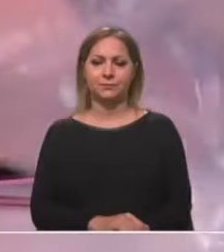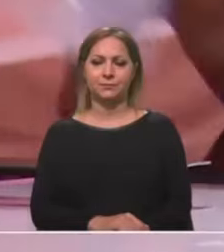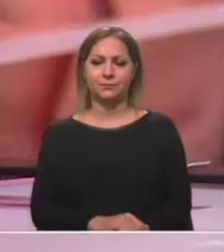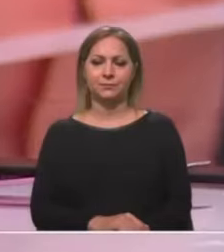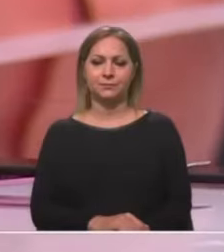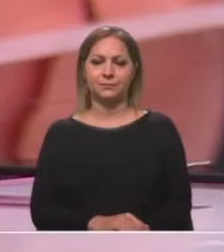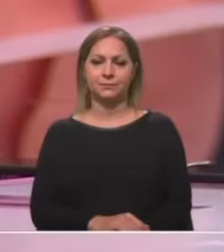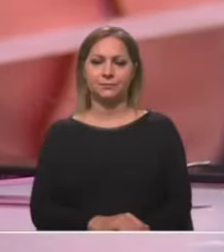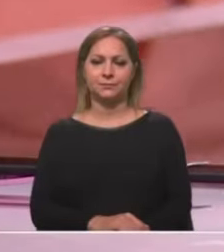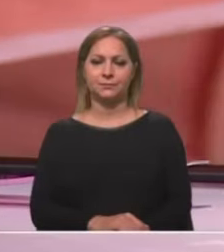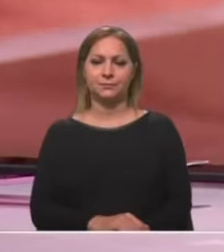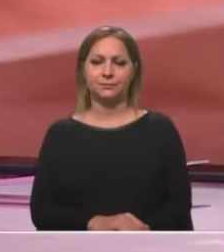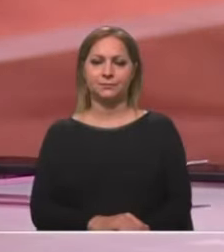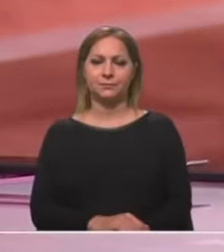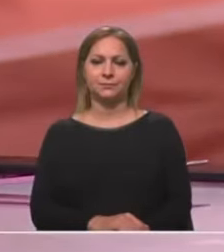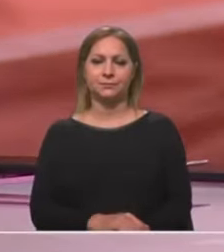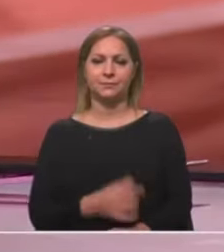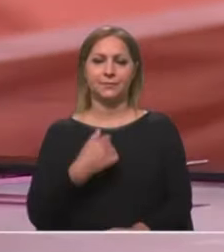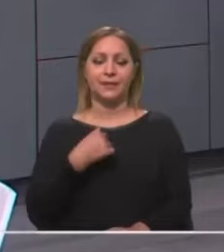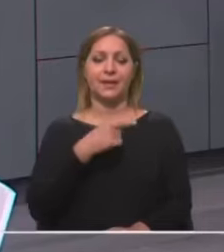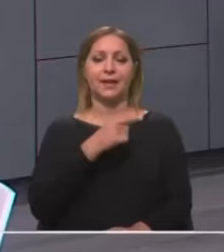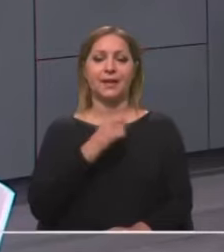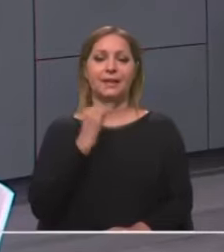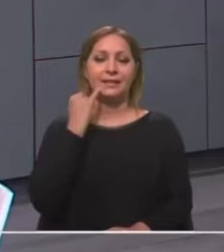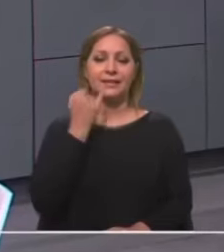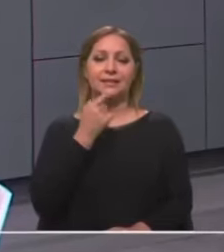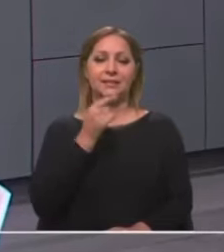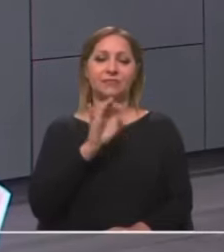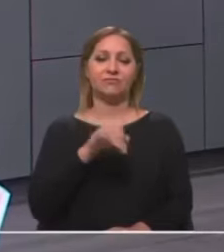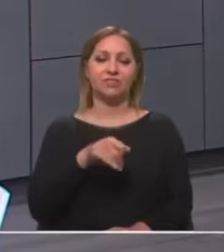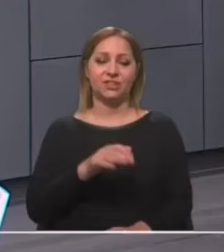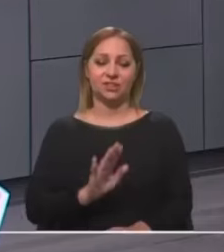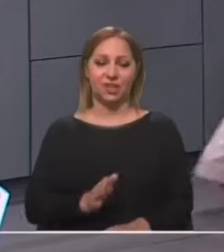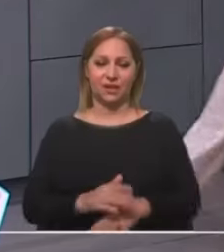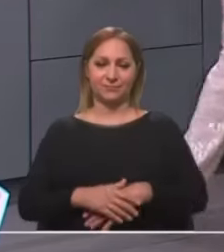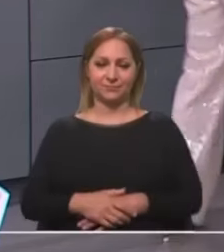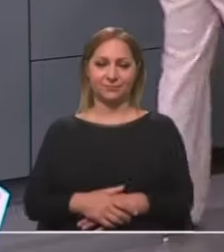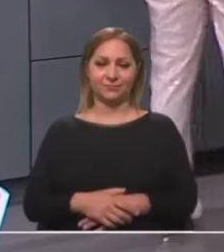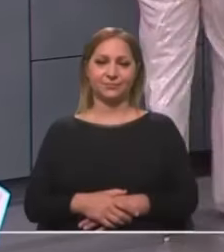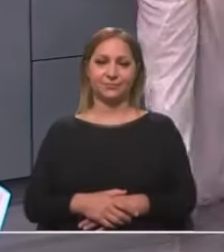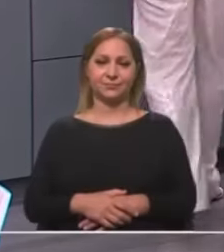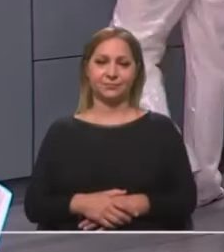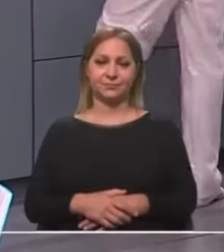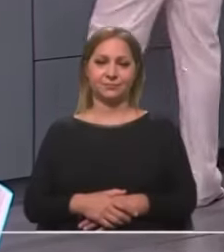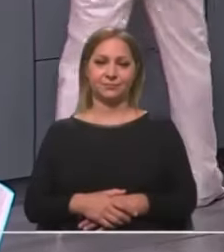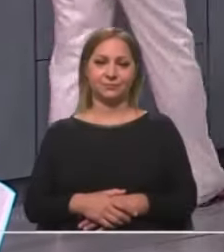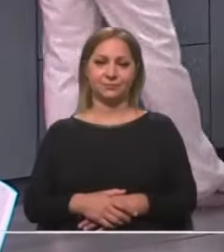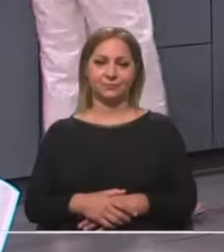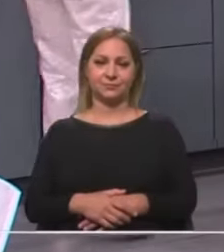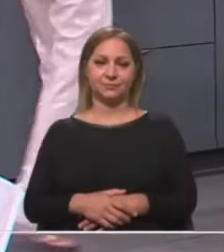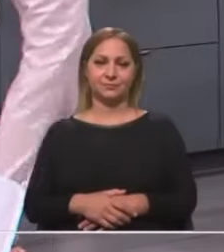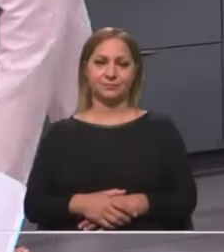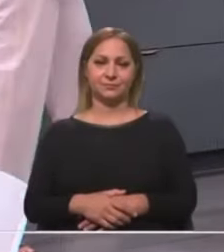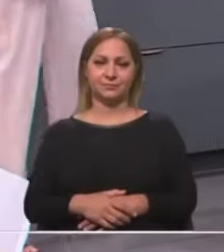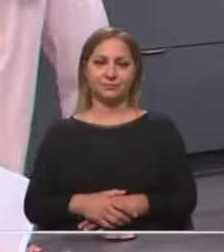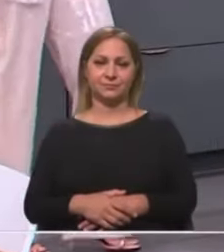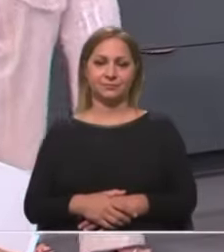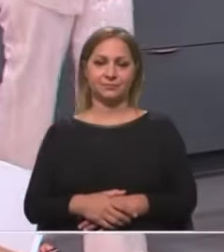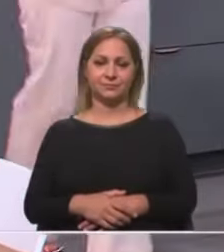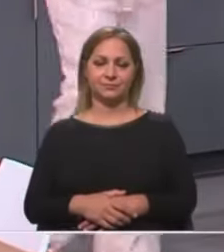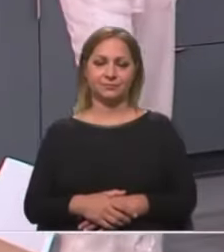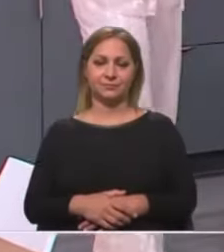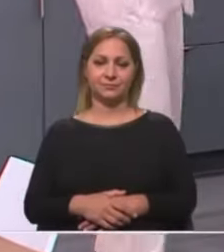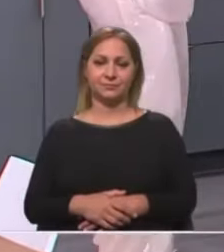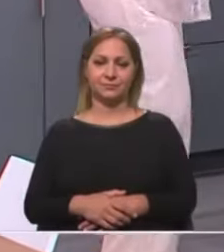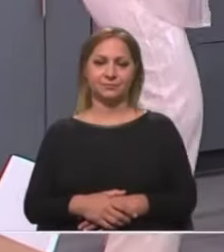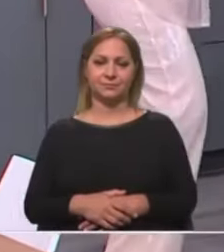Eu já acabei. Pronto. Coração. Faz o coração com isto. Pá. Eu posso fazer um...